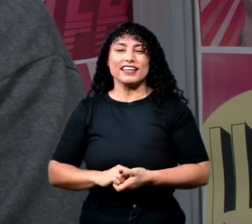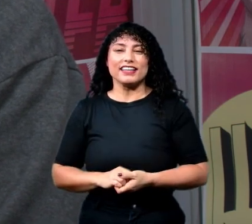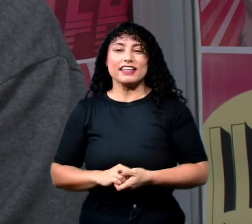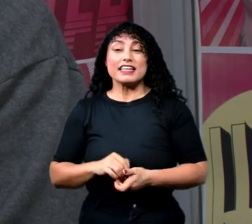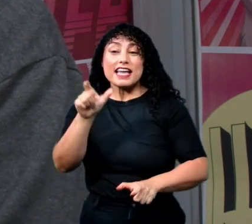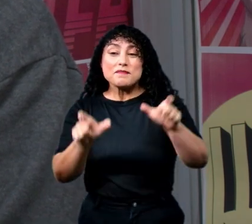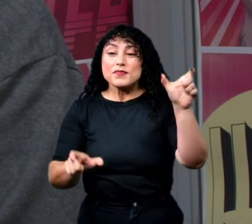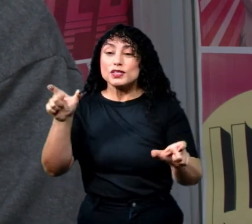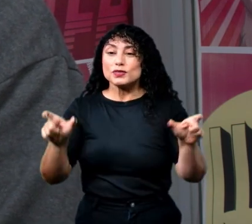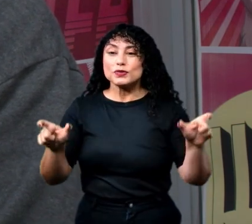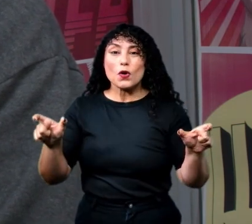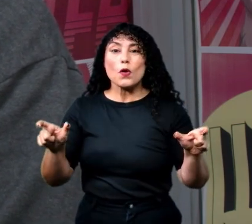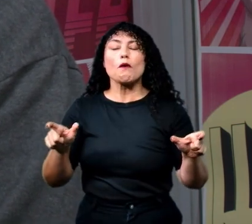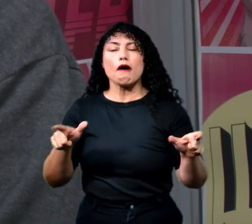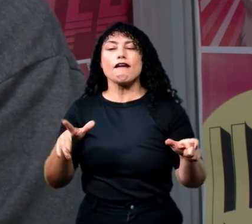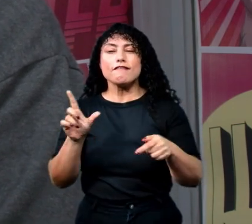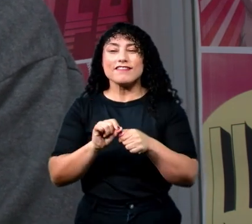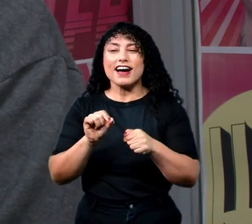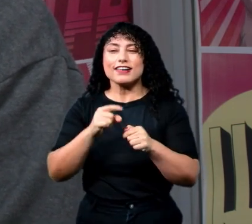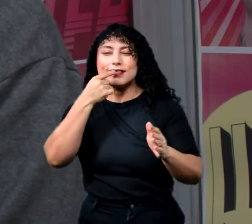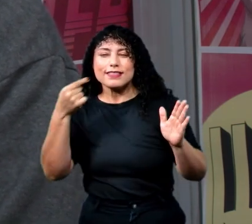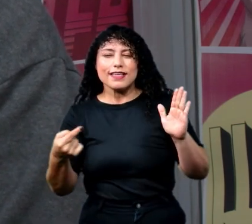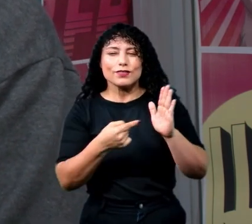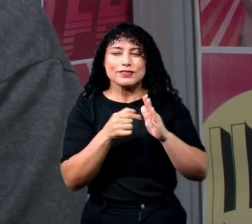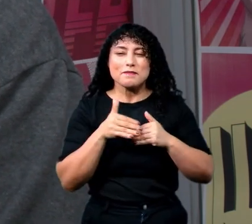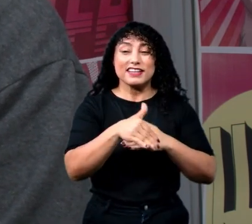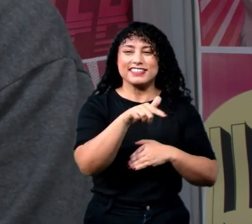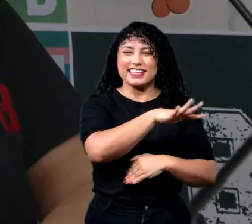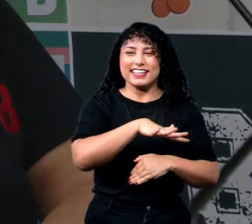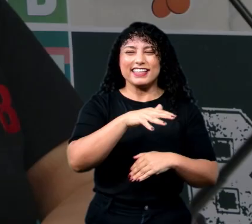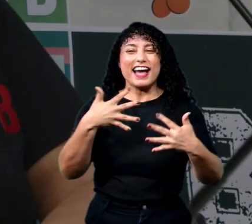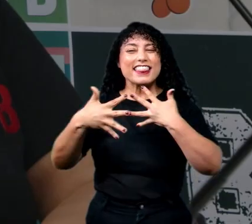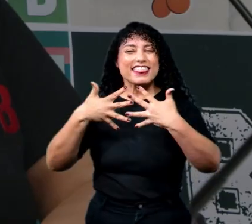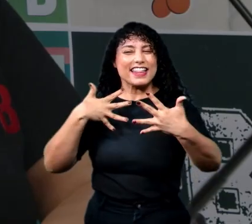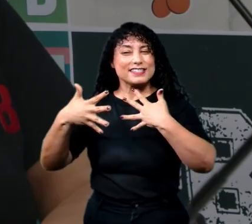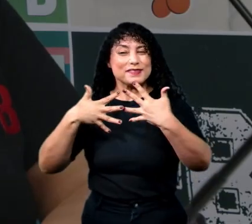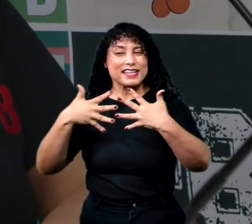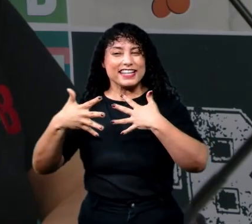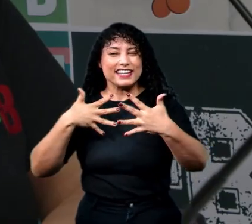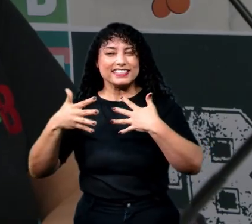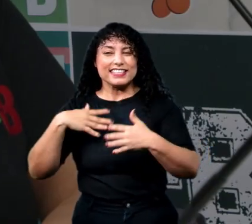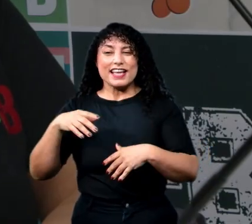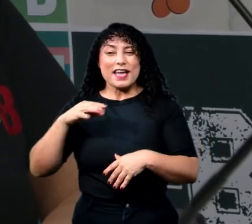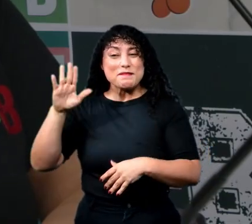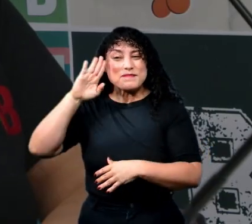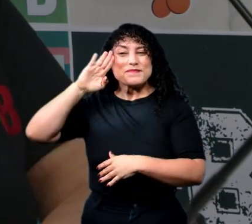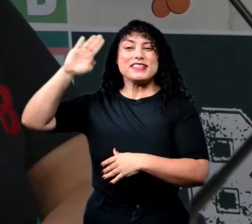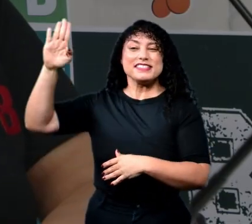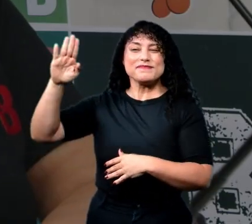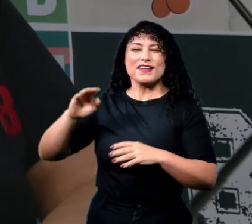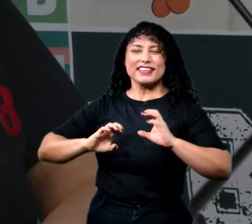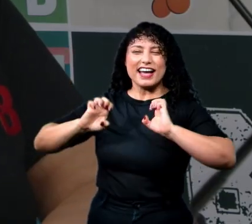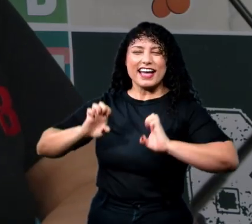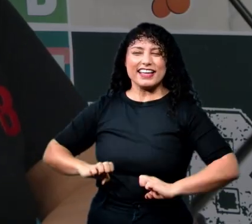com que a pessoa realize a denúncia por lá, né? A transparência é um dos pontos da comissão de ética, né? Da